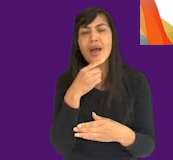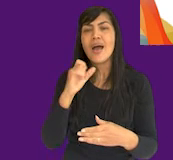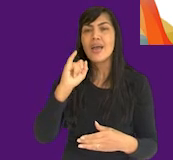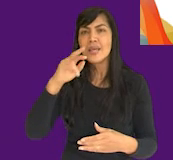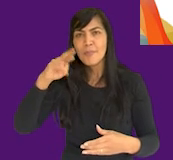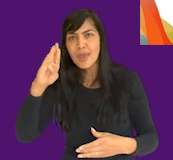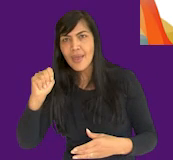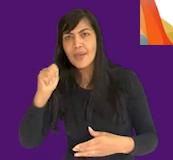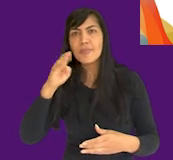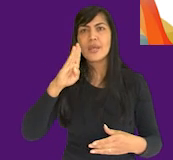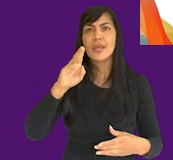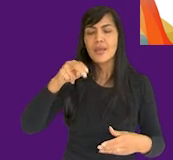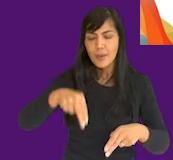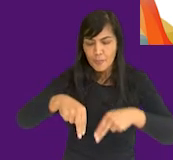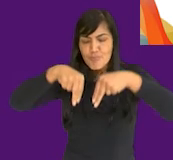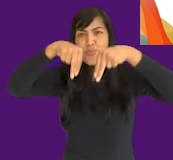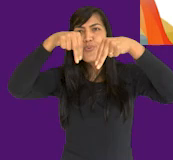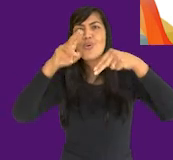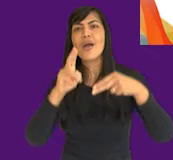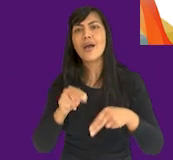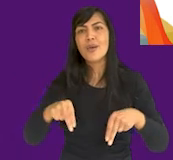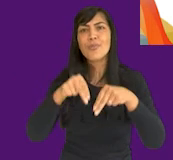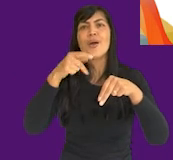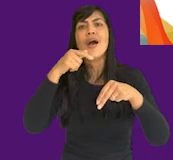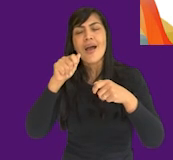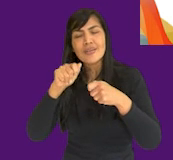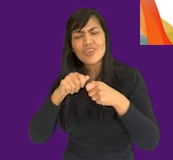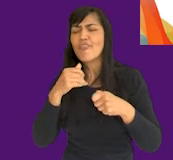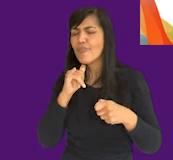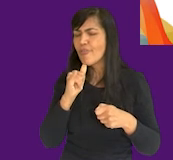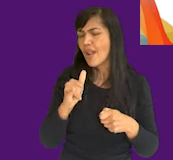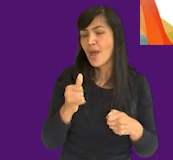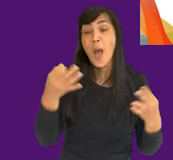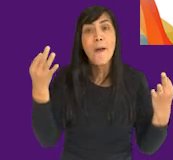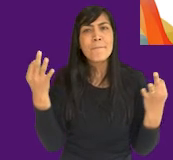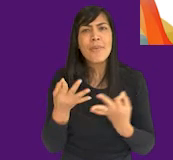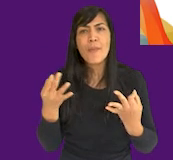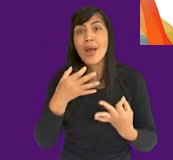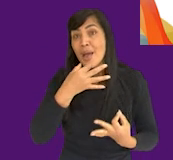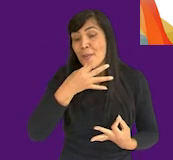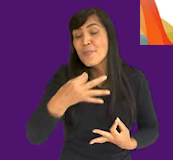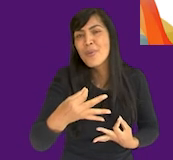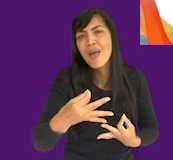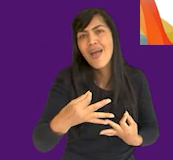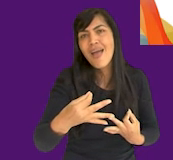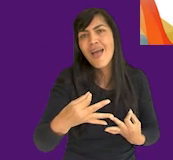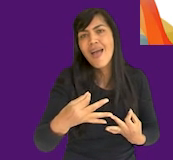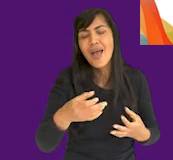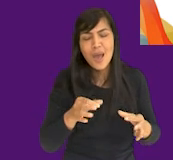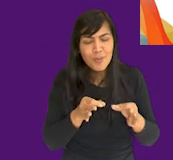clientes como a IBM charca Ninja Natura já falaram um excelentes